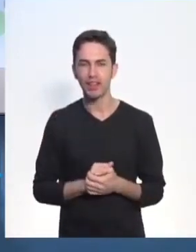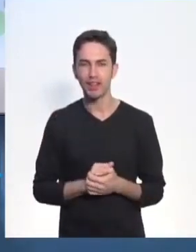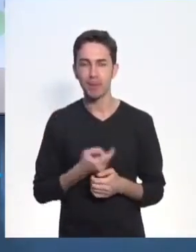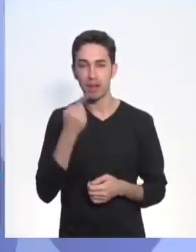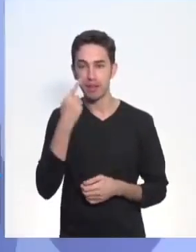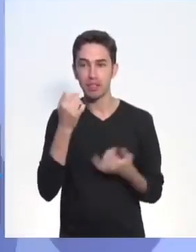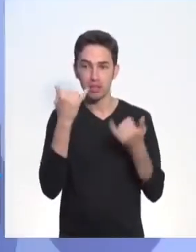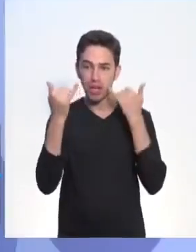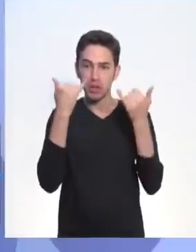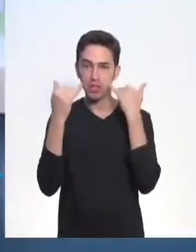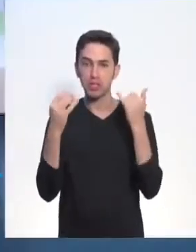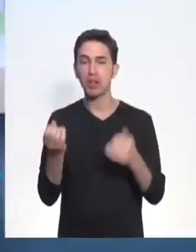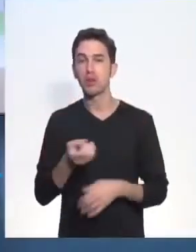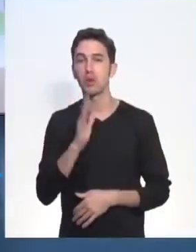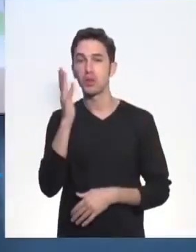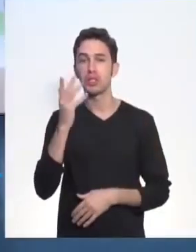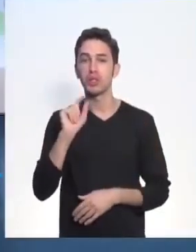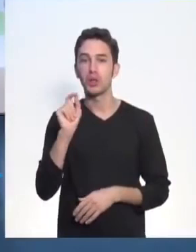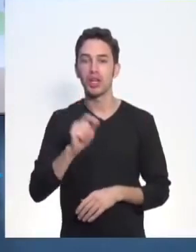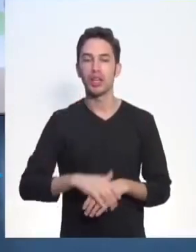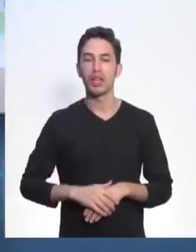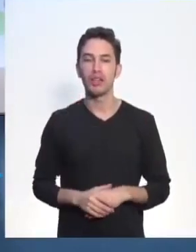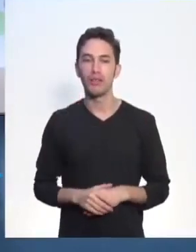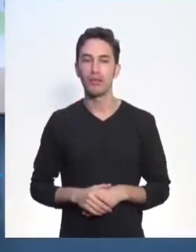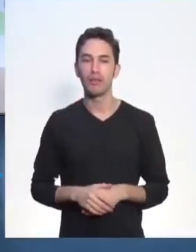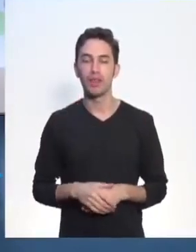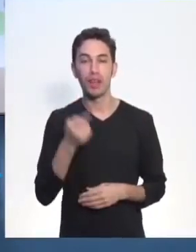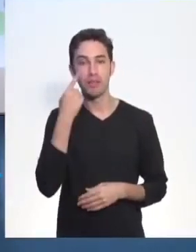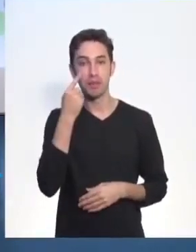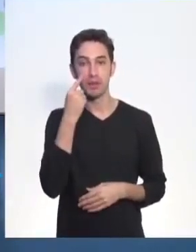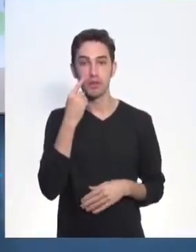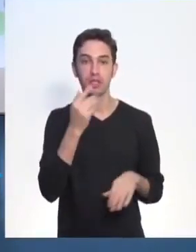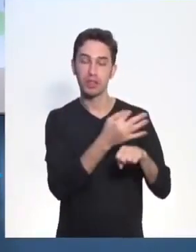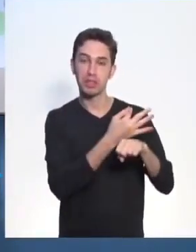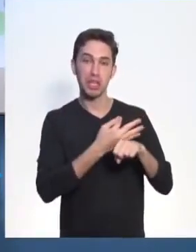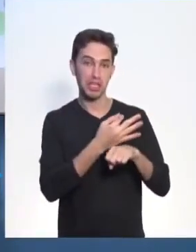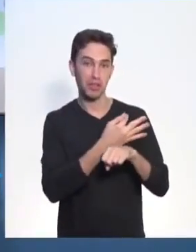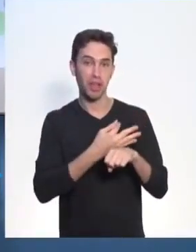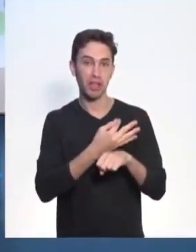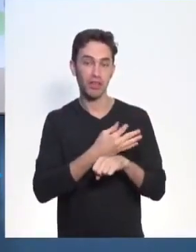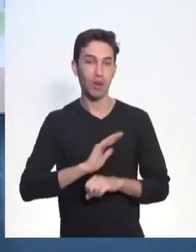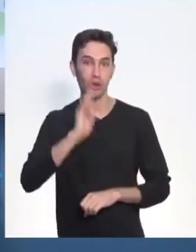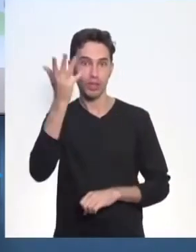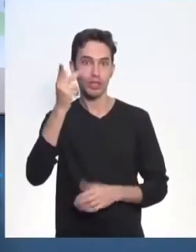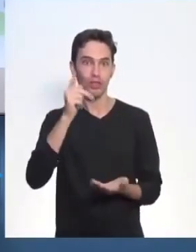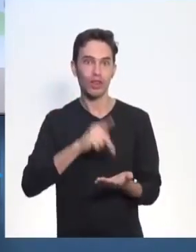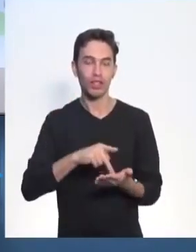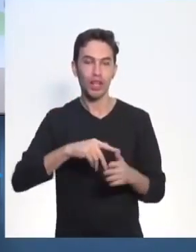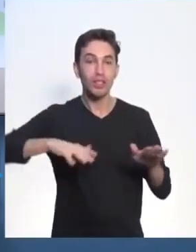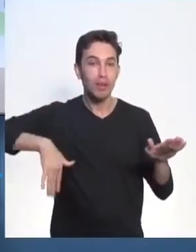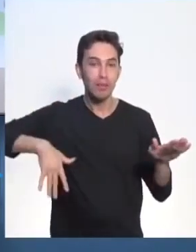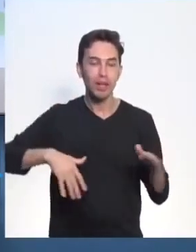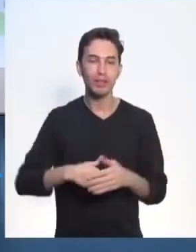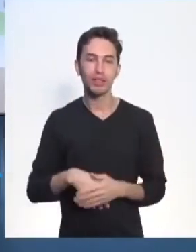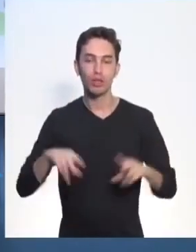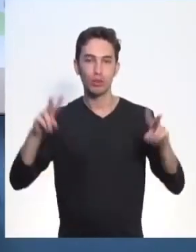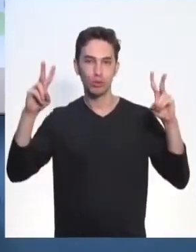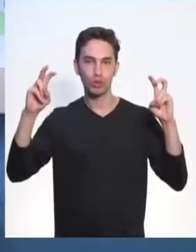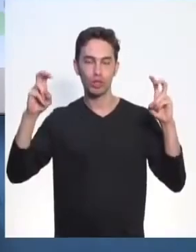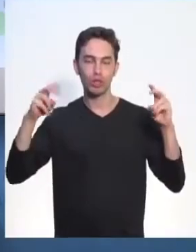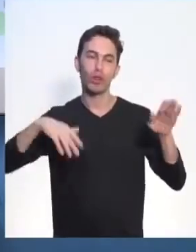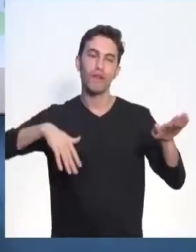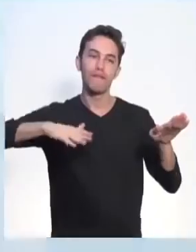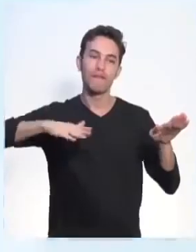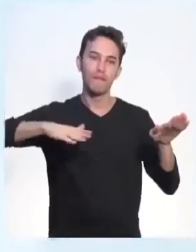dar uma animada também, né? Vamos ver se as férias acontecerão mesmo na praia. Eu vou colocar, então, o título: